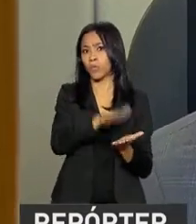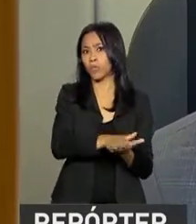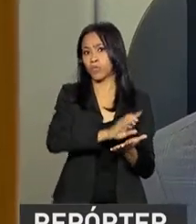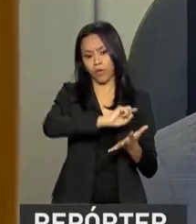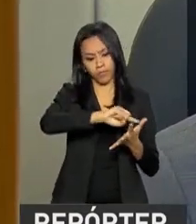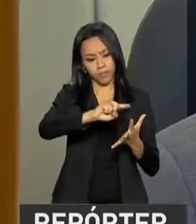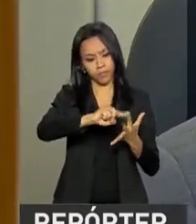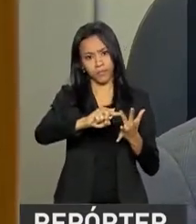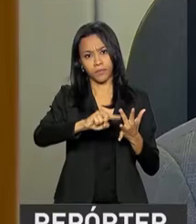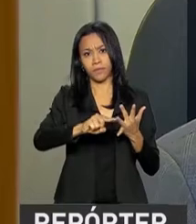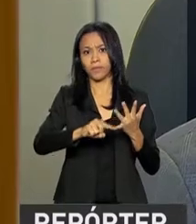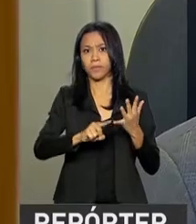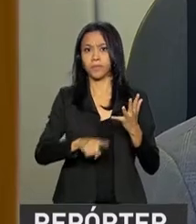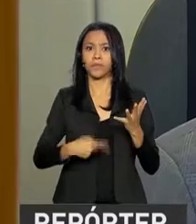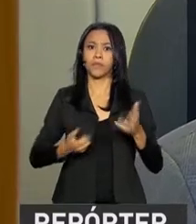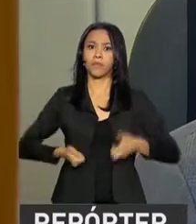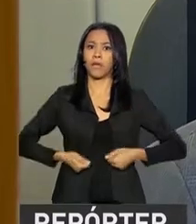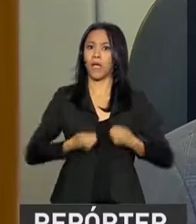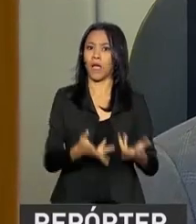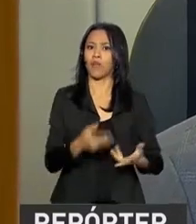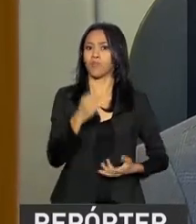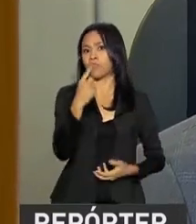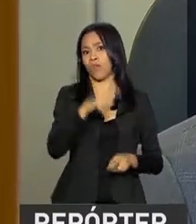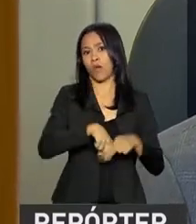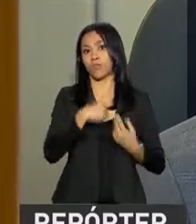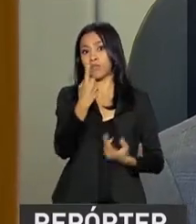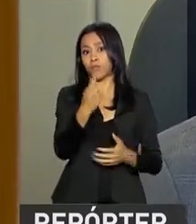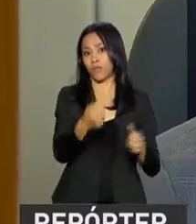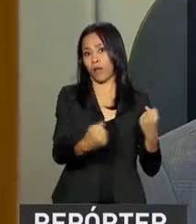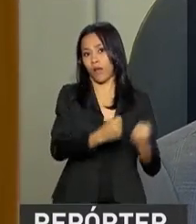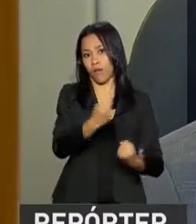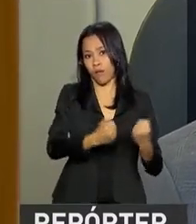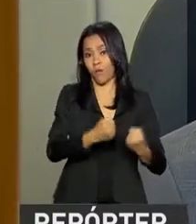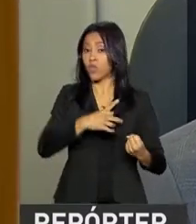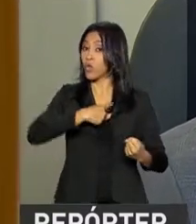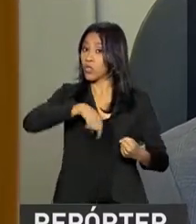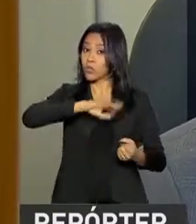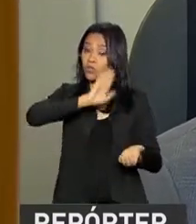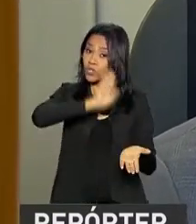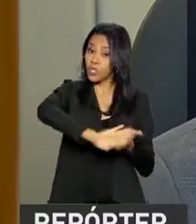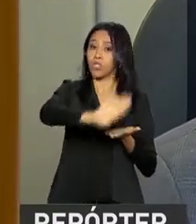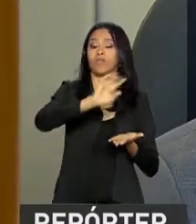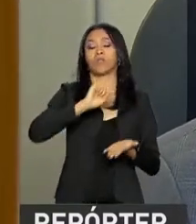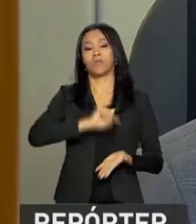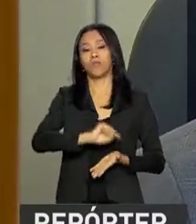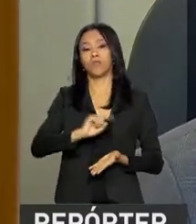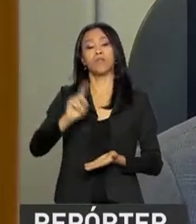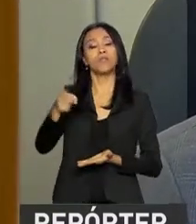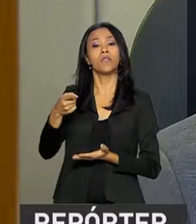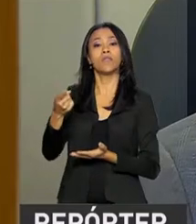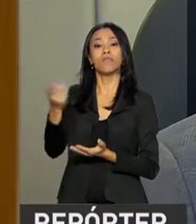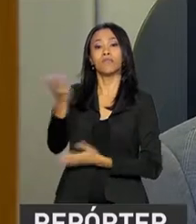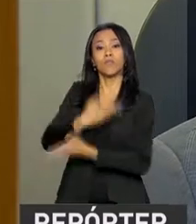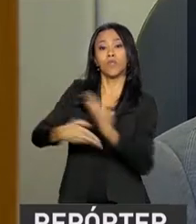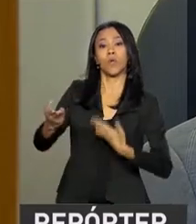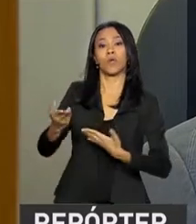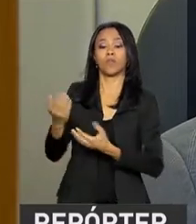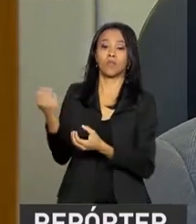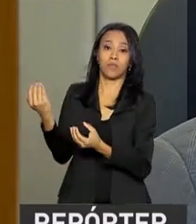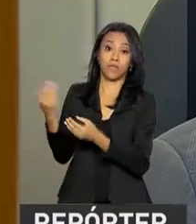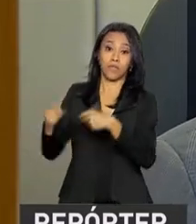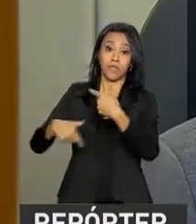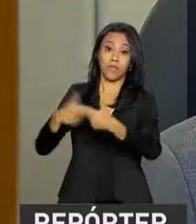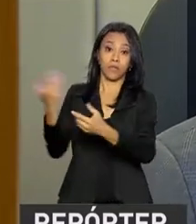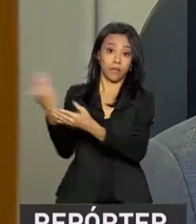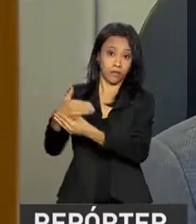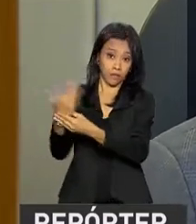associadas à posse de um carro nós estamos trocando tudo isso por um serviço de táxi que só gera custos para